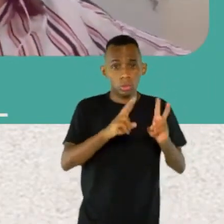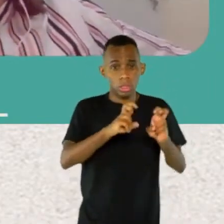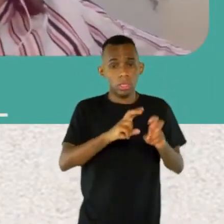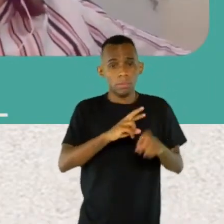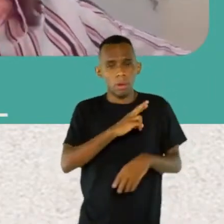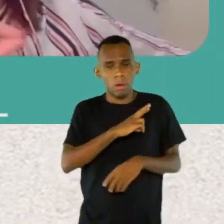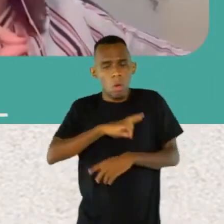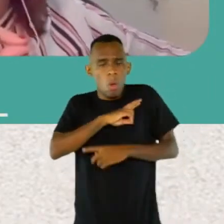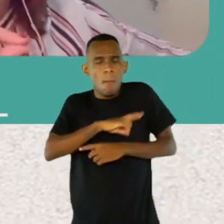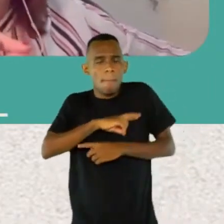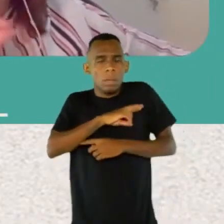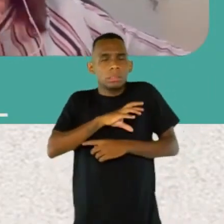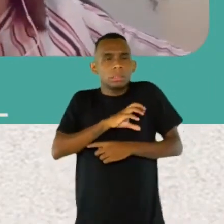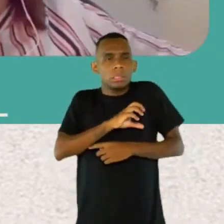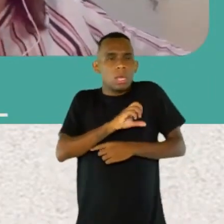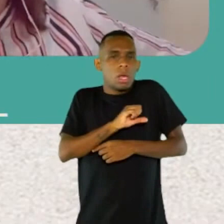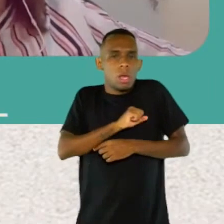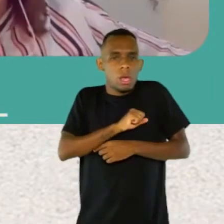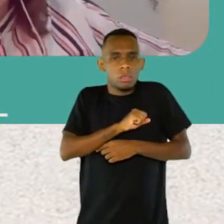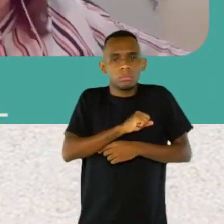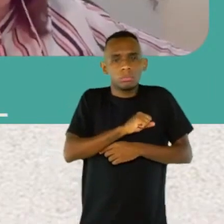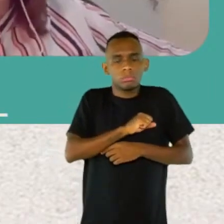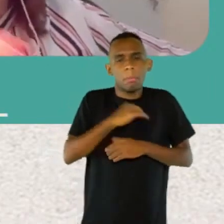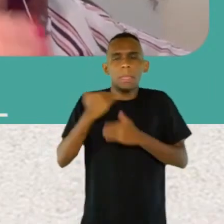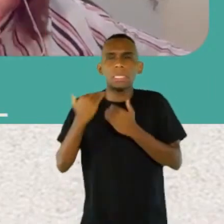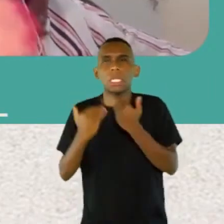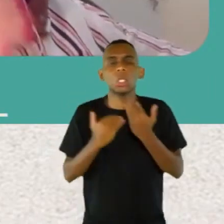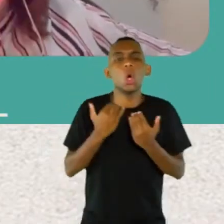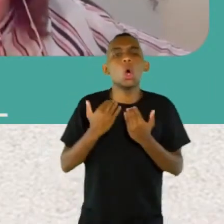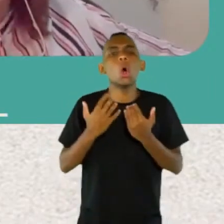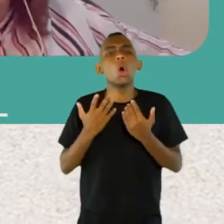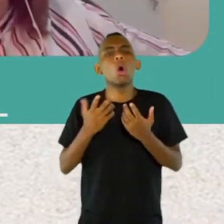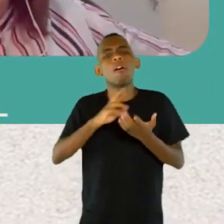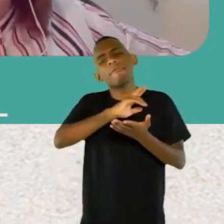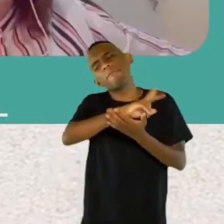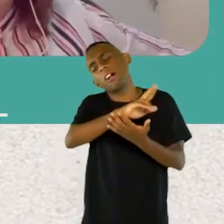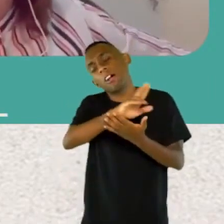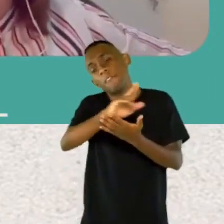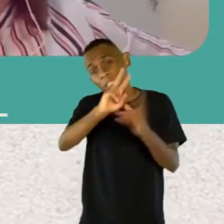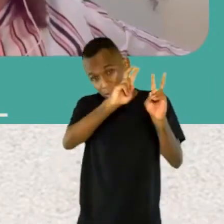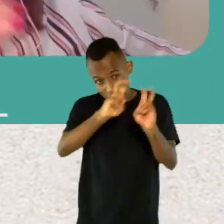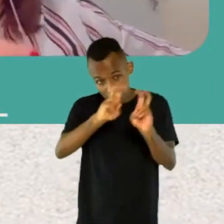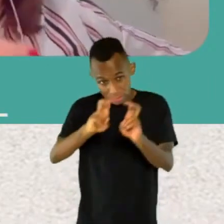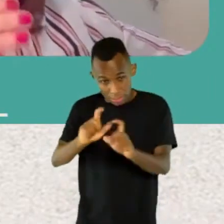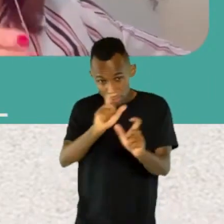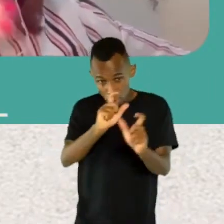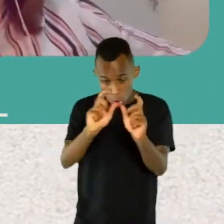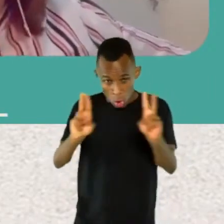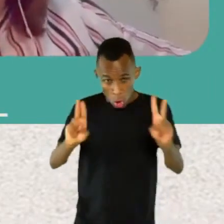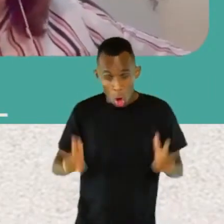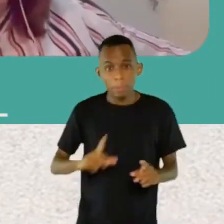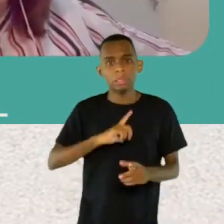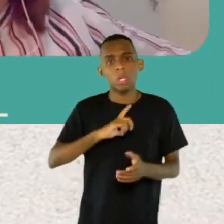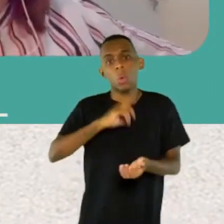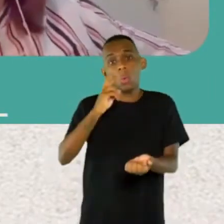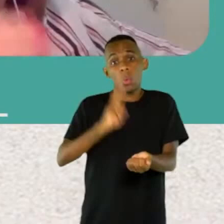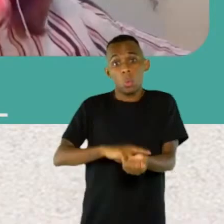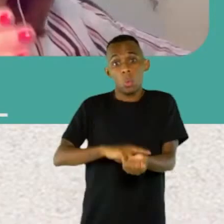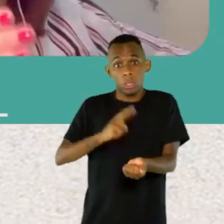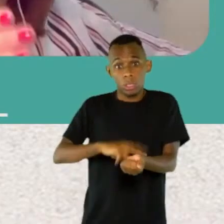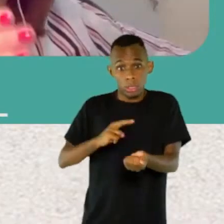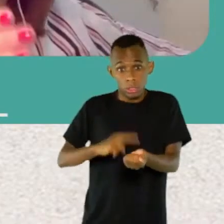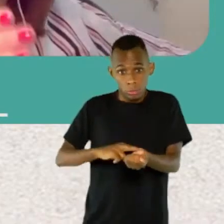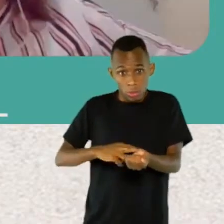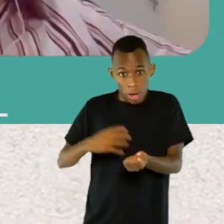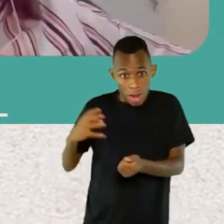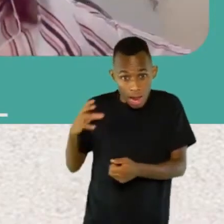Matador ou A Catofana, mesmo O Inferno, que eles têm um ritmo muito acelerado, eu escrevi ouvindo música, e um